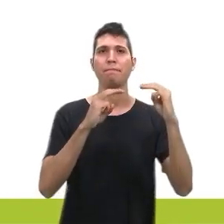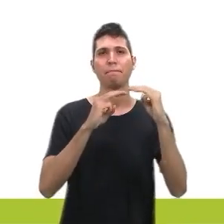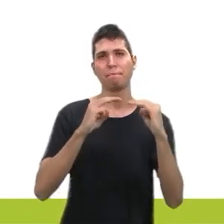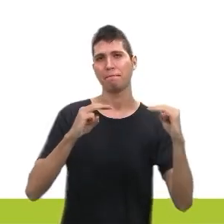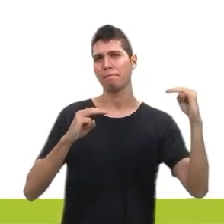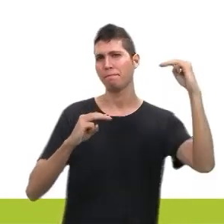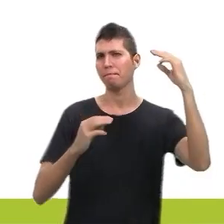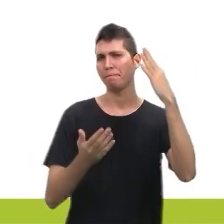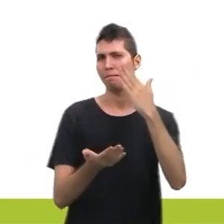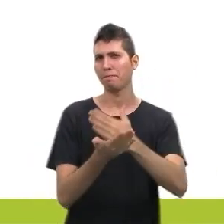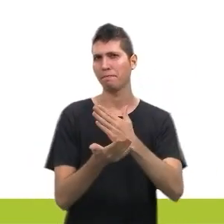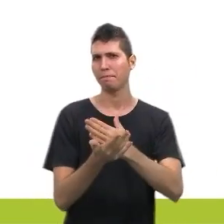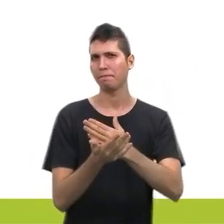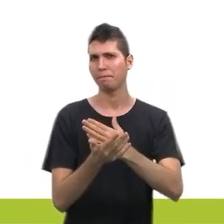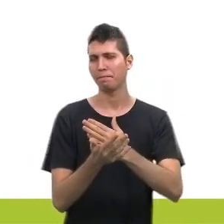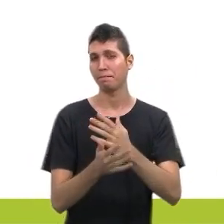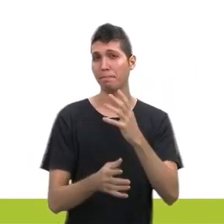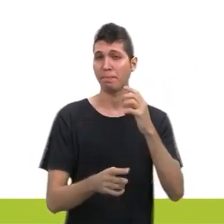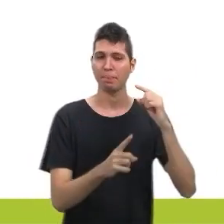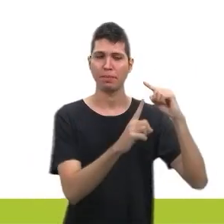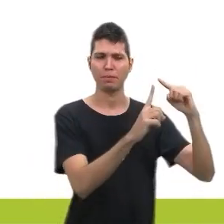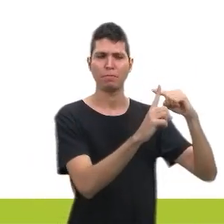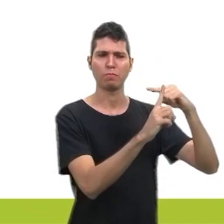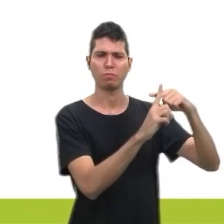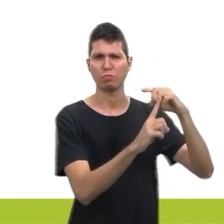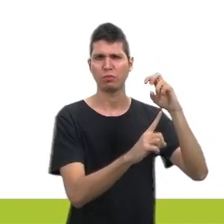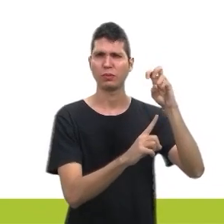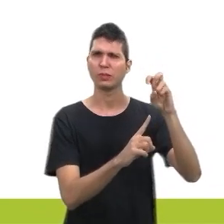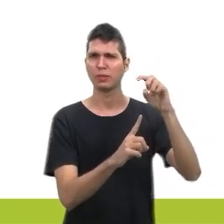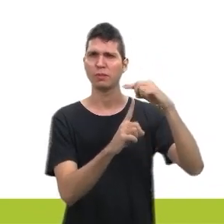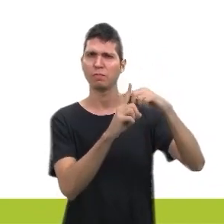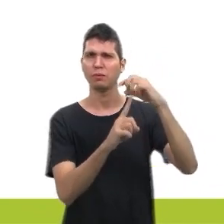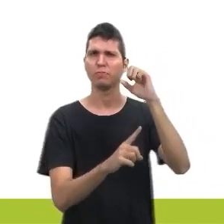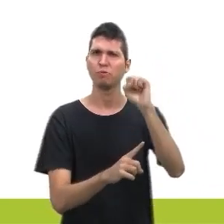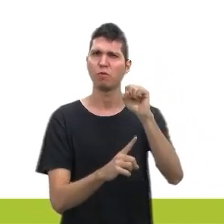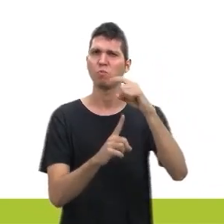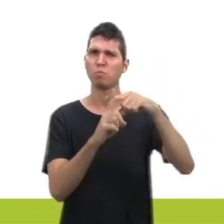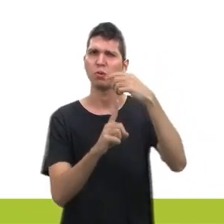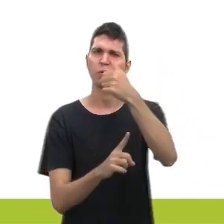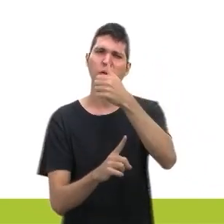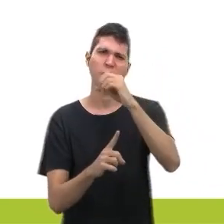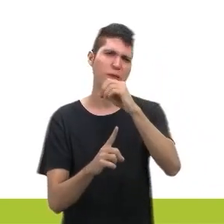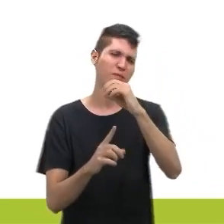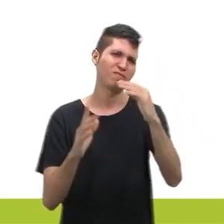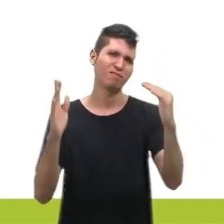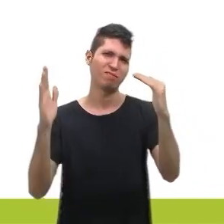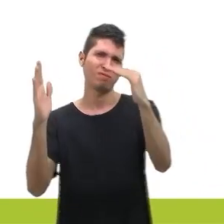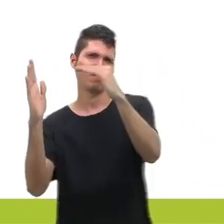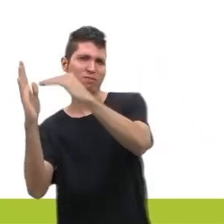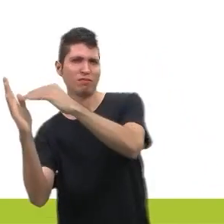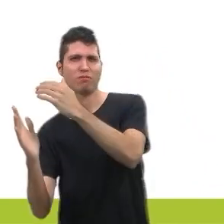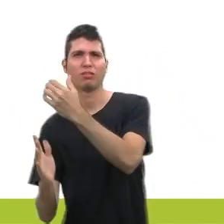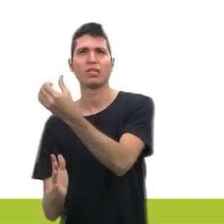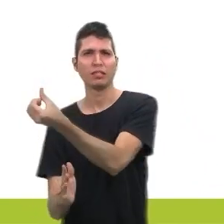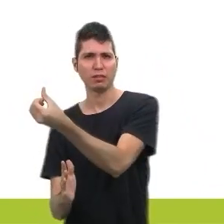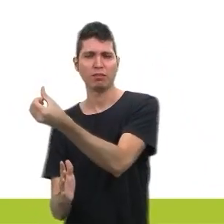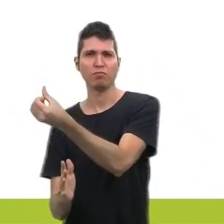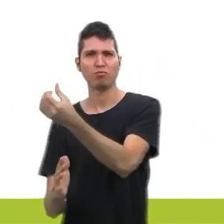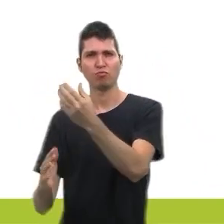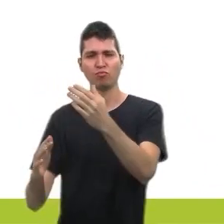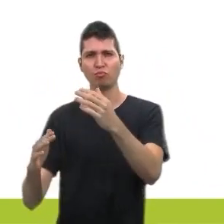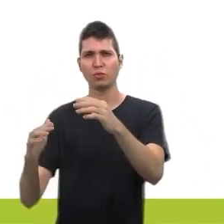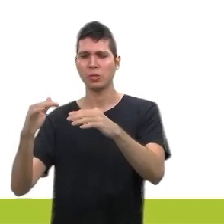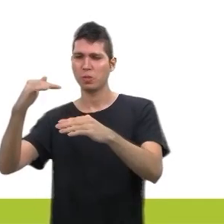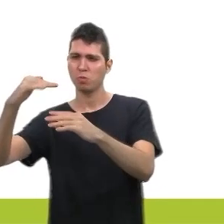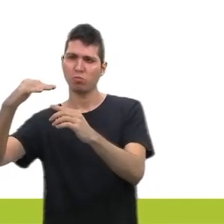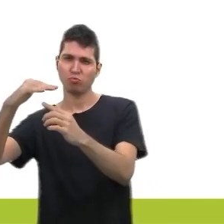ó, o 5, aí vai somando todo mundo. 5 mais 8 mais 10, até chegar no 6, né? Divide todo mundo